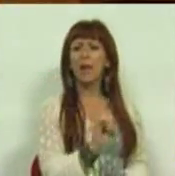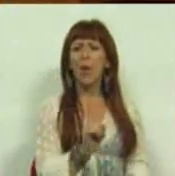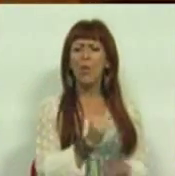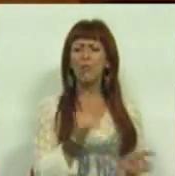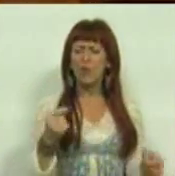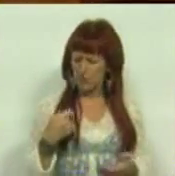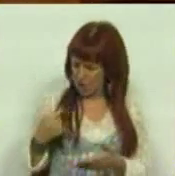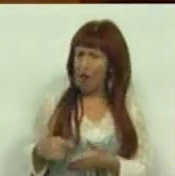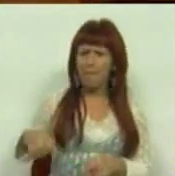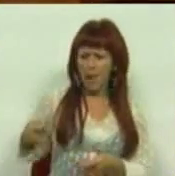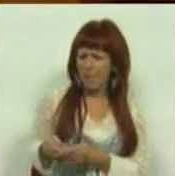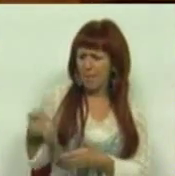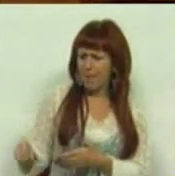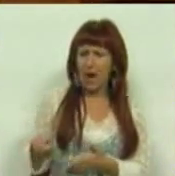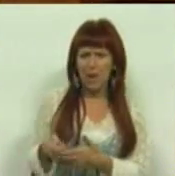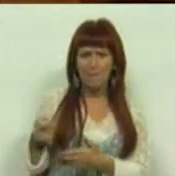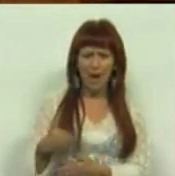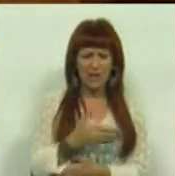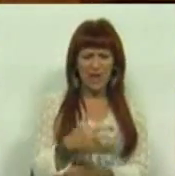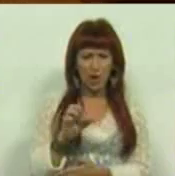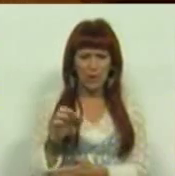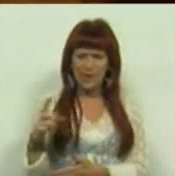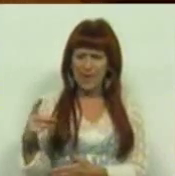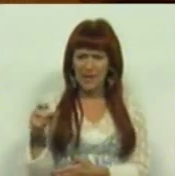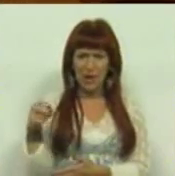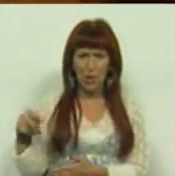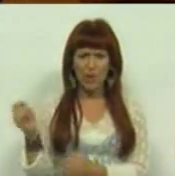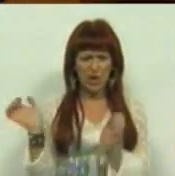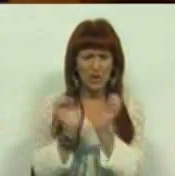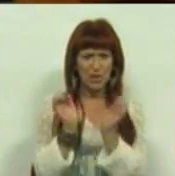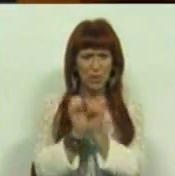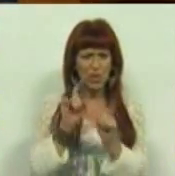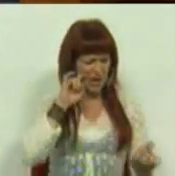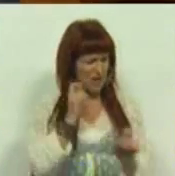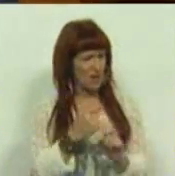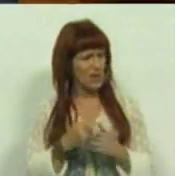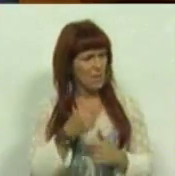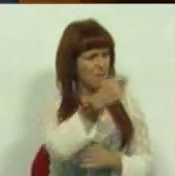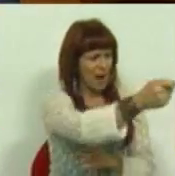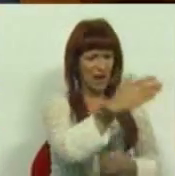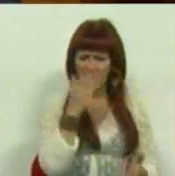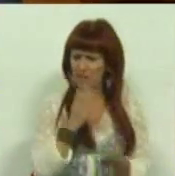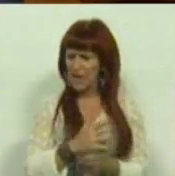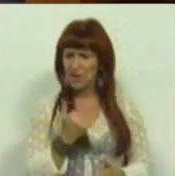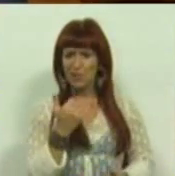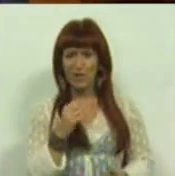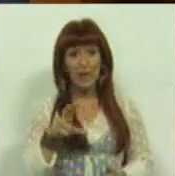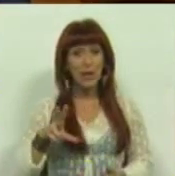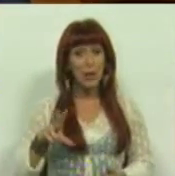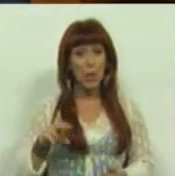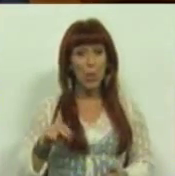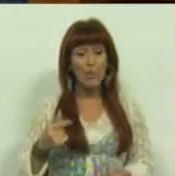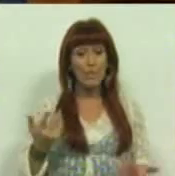tem desembolsado os 186 € que a Segurança Social lhe exige desde 20 de